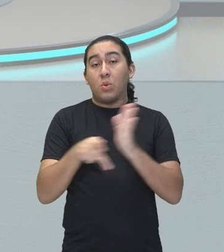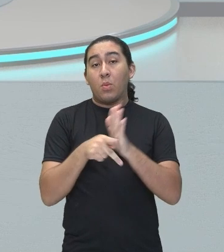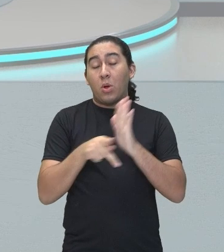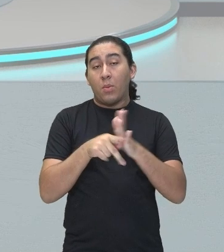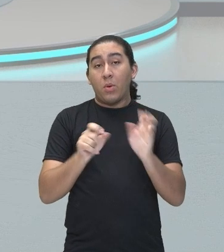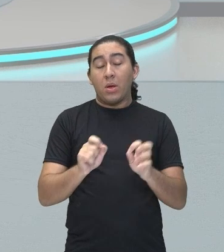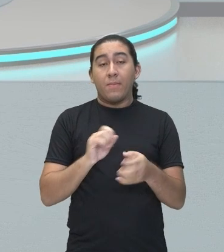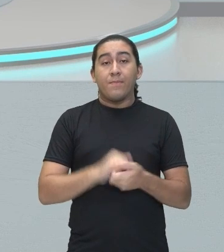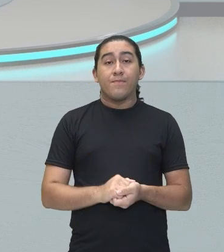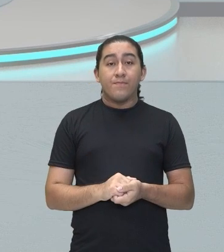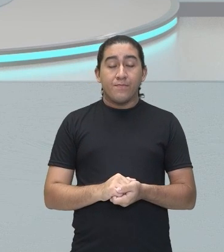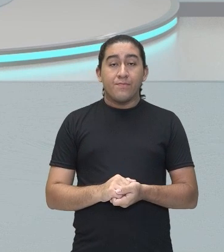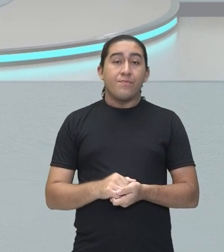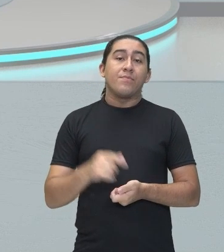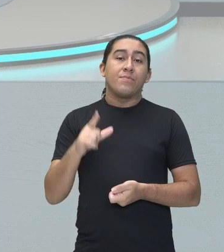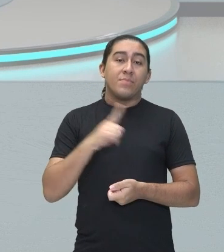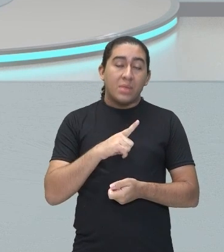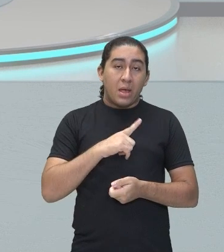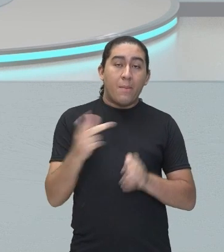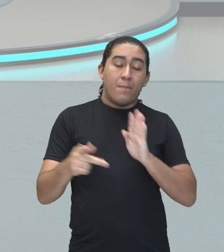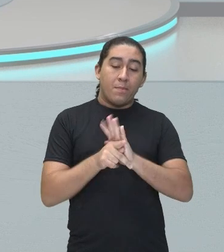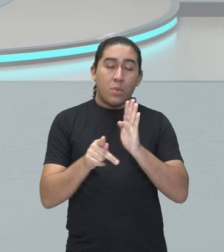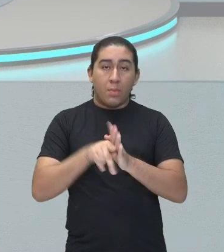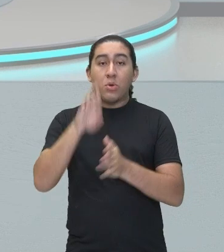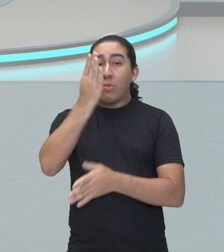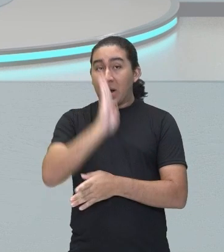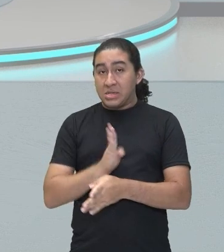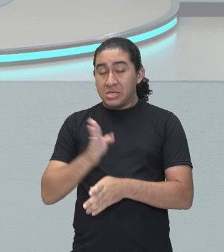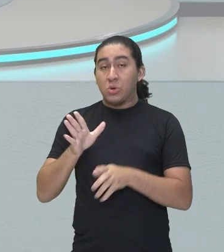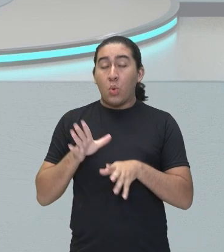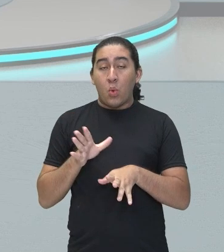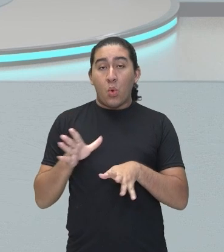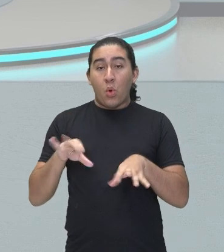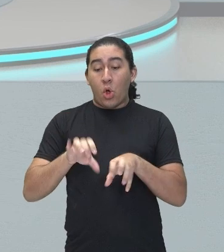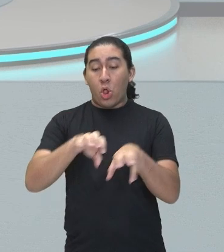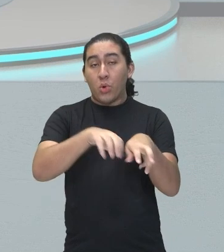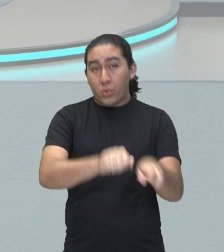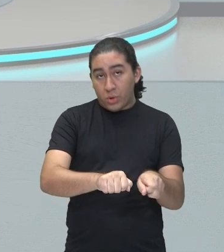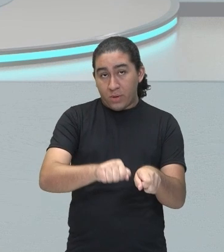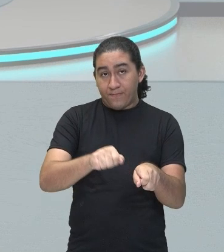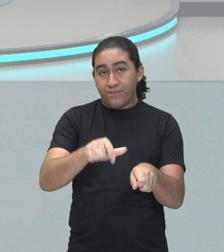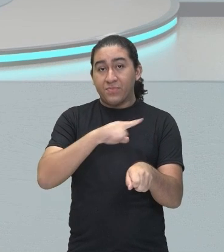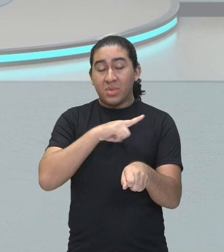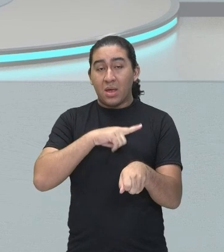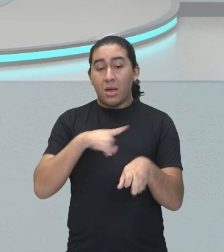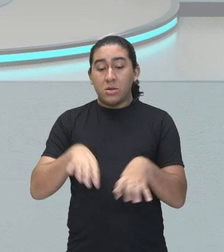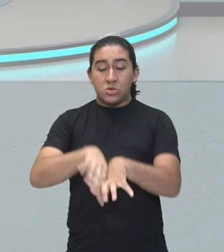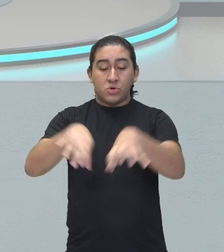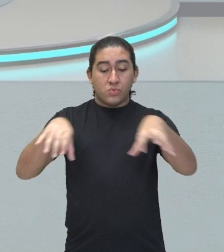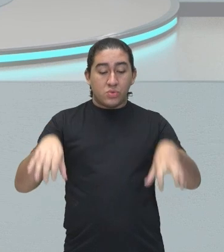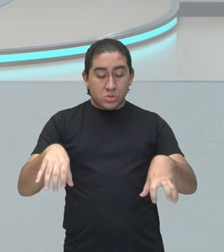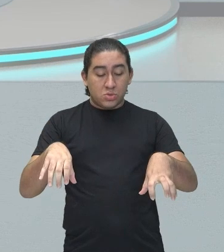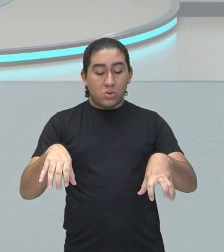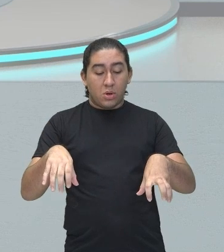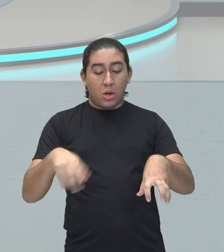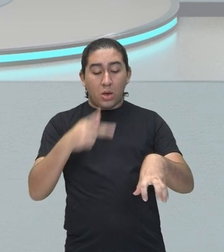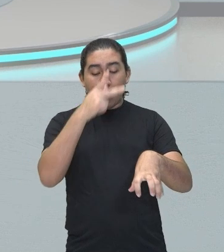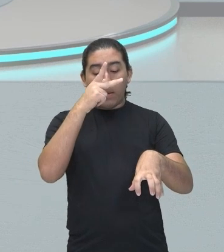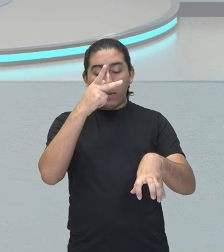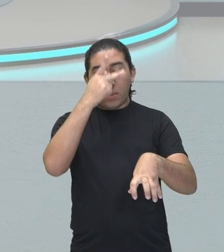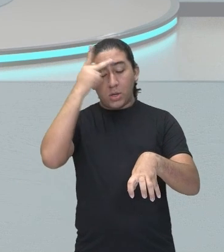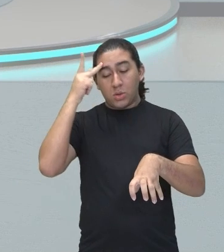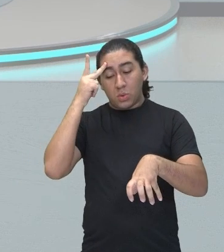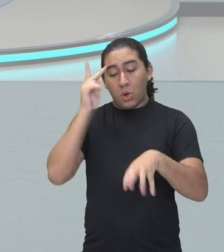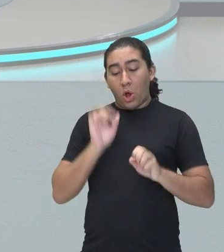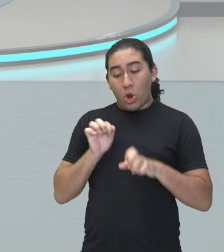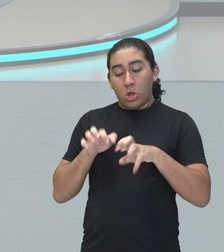no Brasil colonial. Então, foi o período em que o Brasil foi dividido entre os colonizadores que vieram